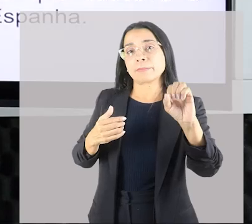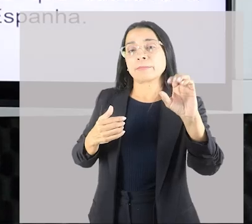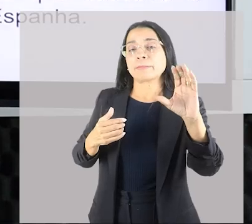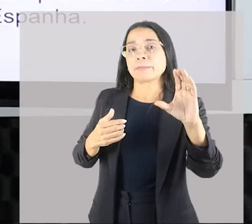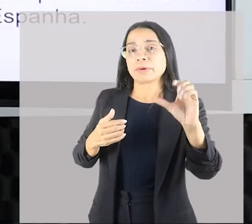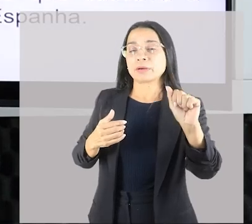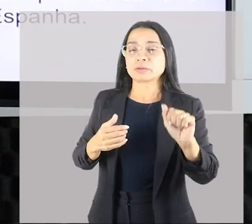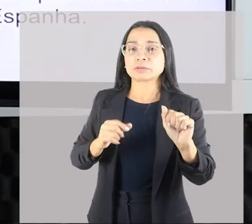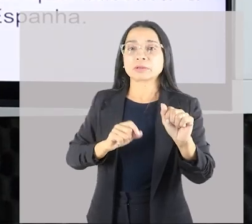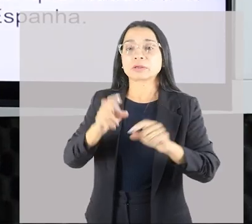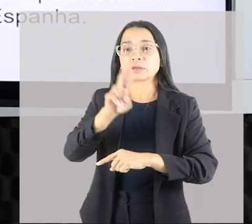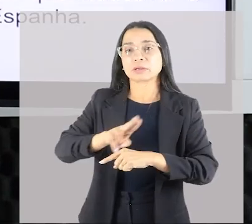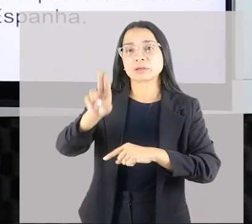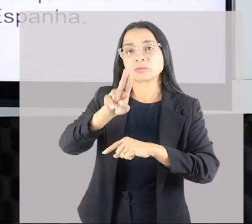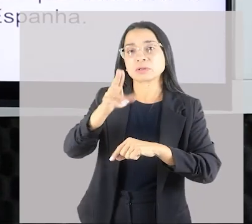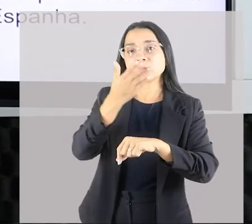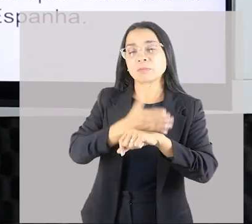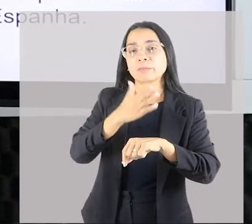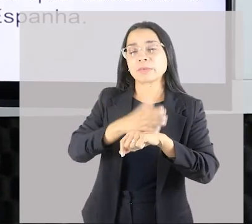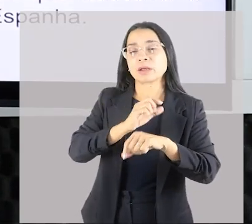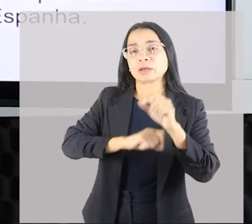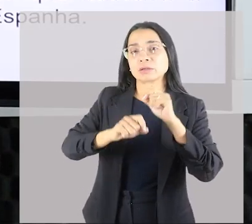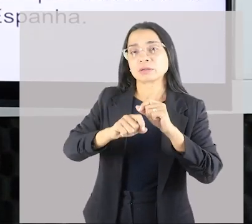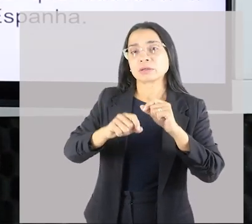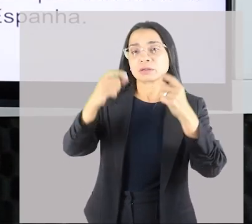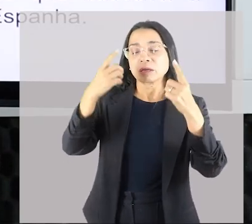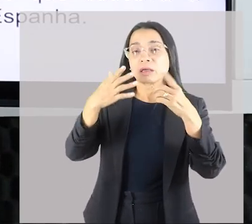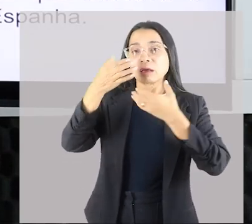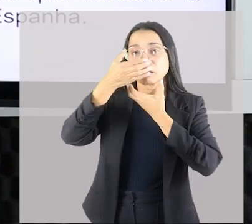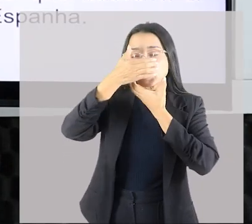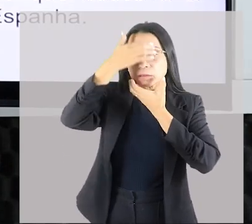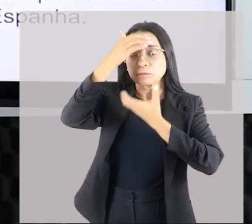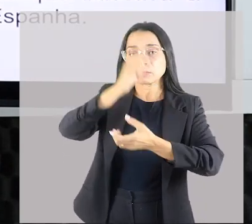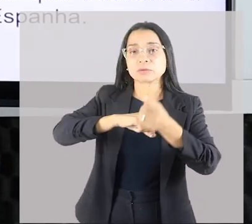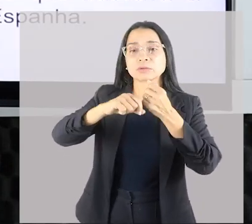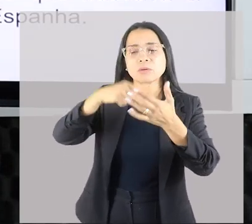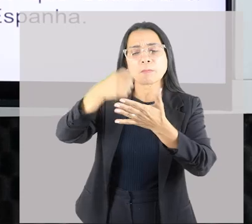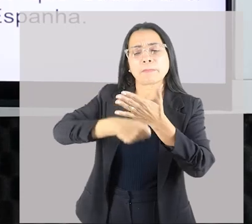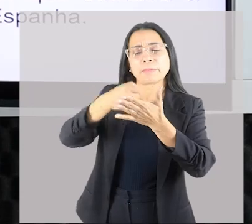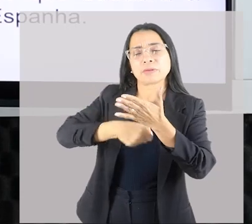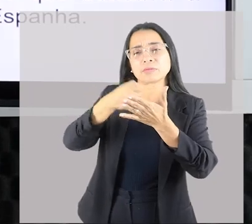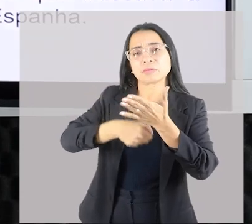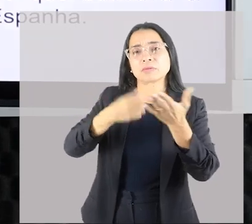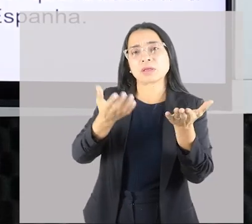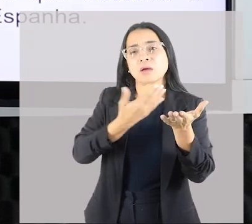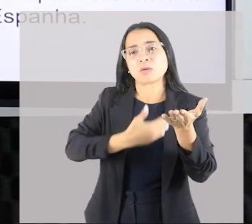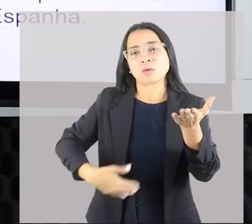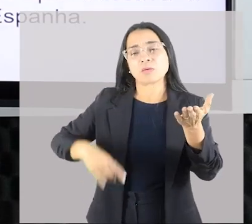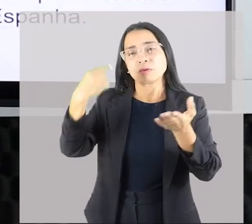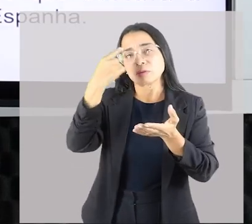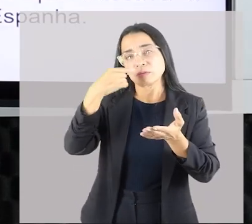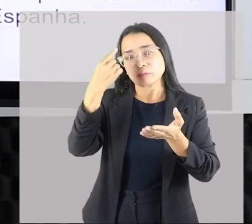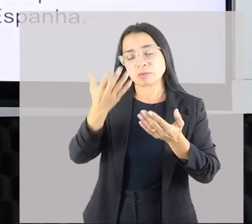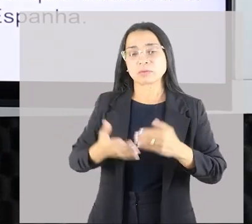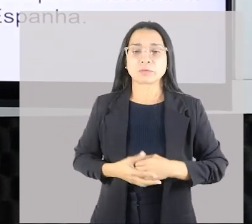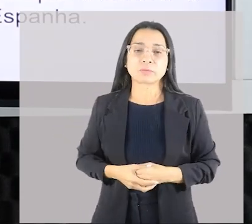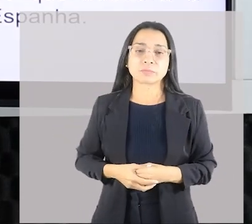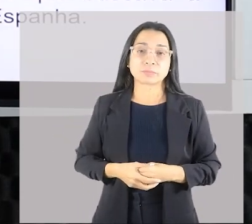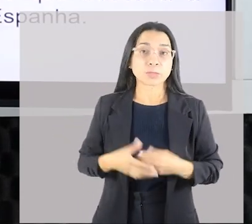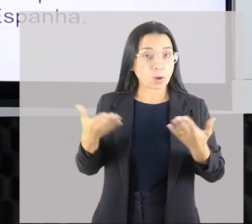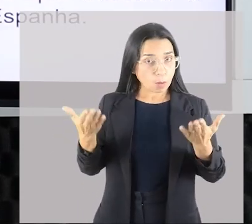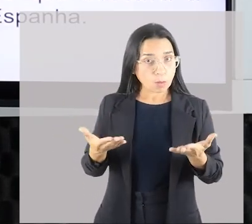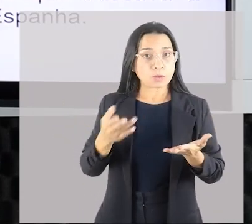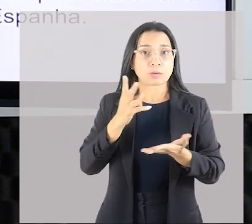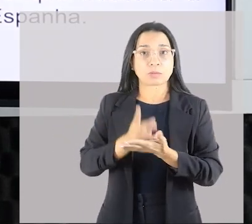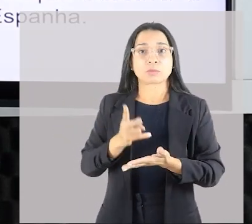terroristas para pressionar o governo espanhol da sua independência. Marcos, hoje o ETA, ele continua a existir como grupo